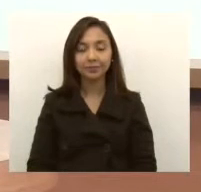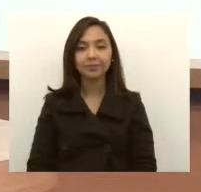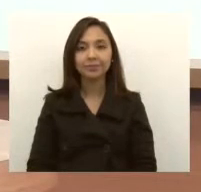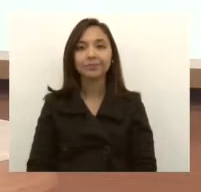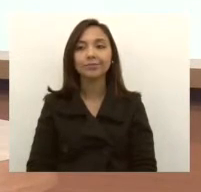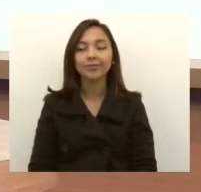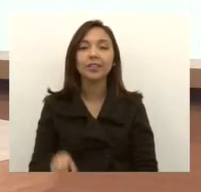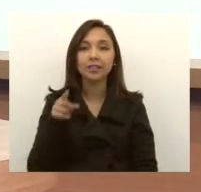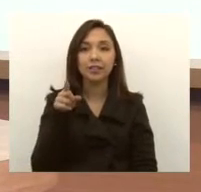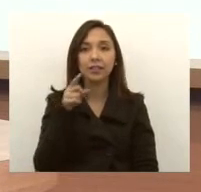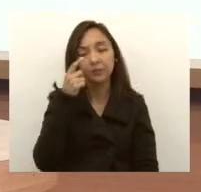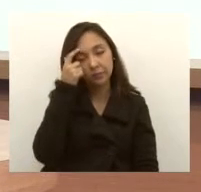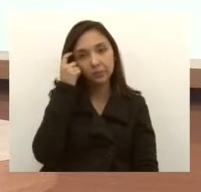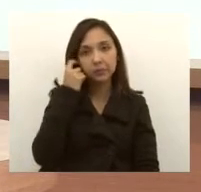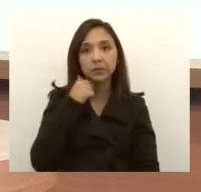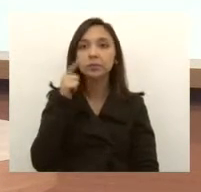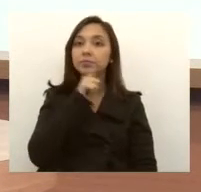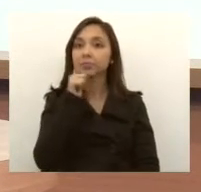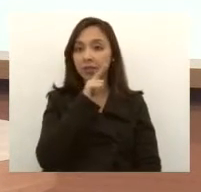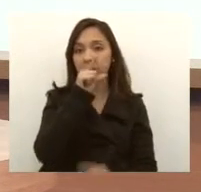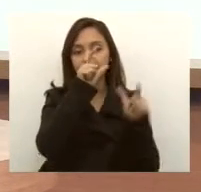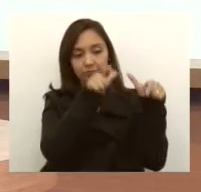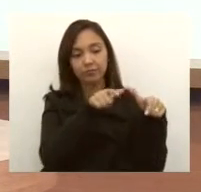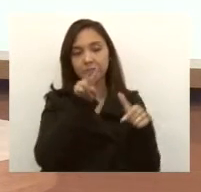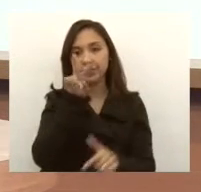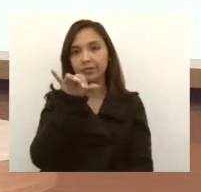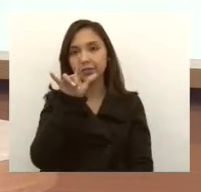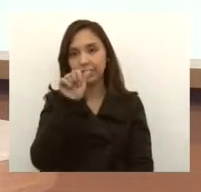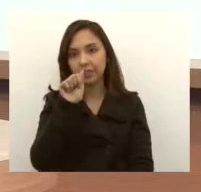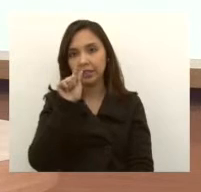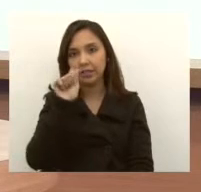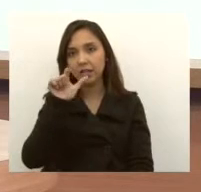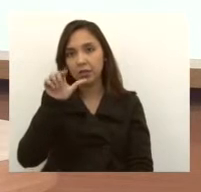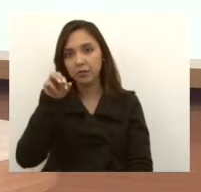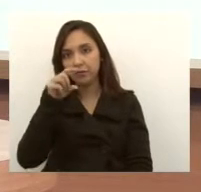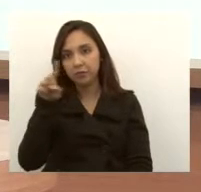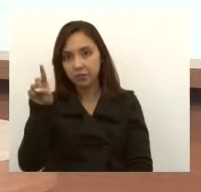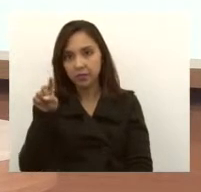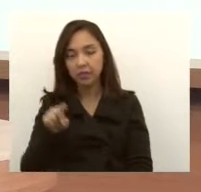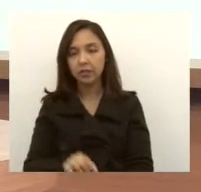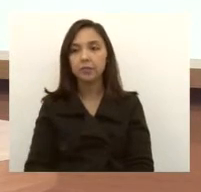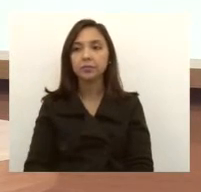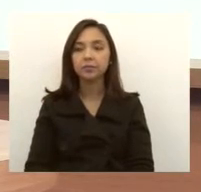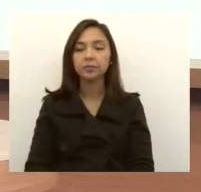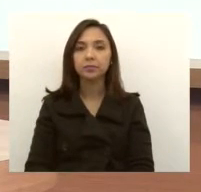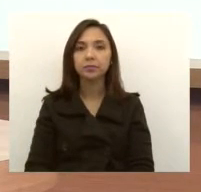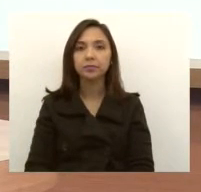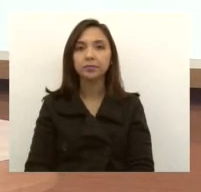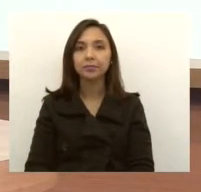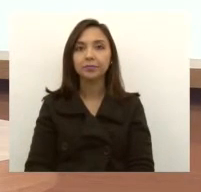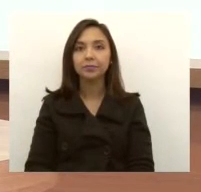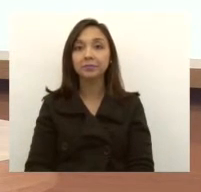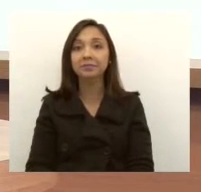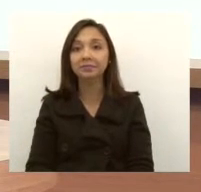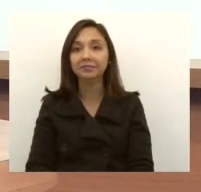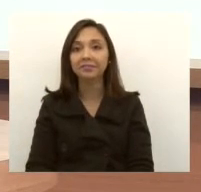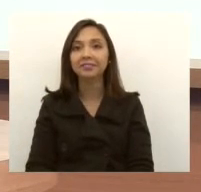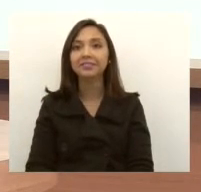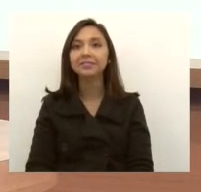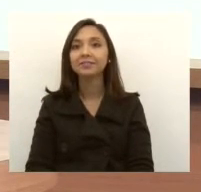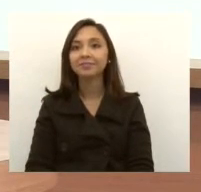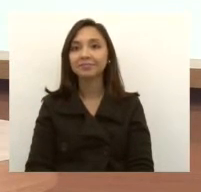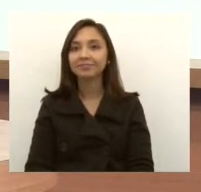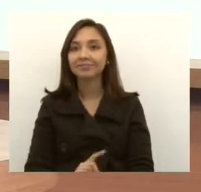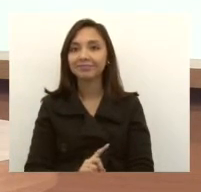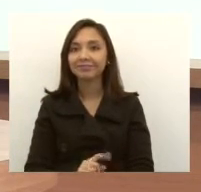também o Lima, que é do Conseg da Vila Galvão, e o seu Ilo, que é da região lá de Bom Sucesso, militante, que defende